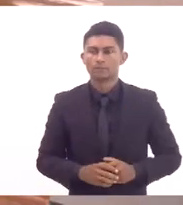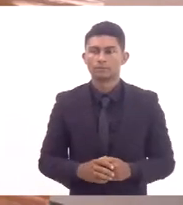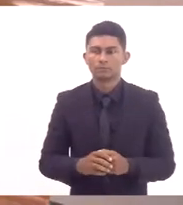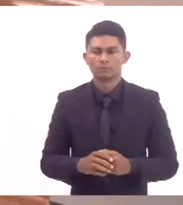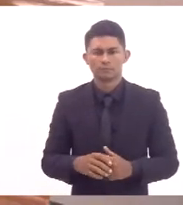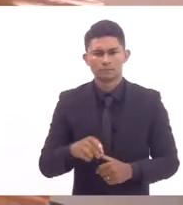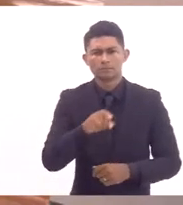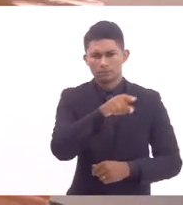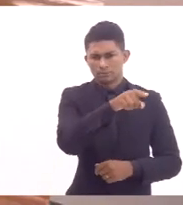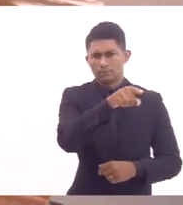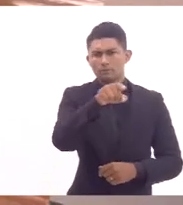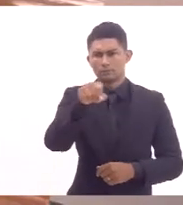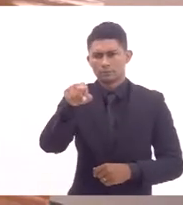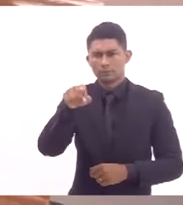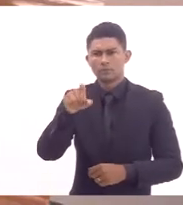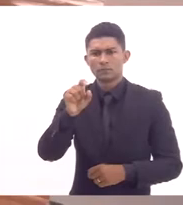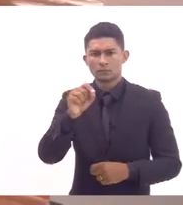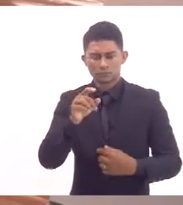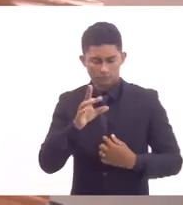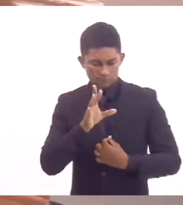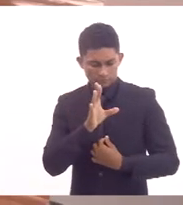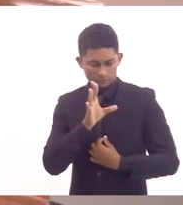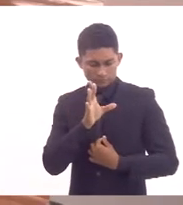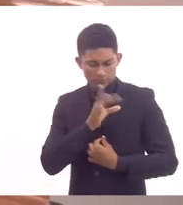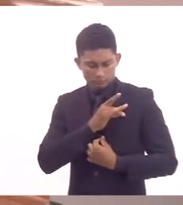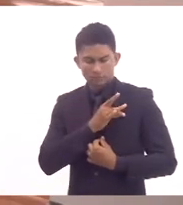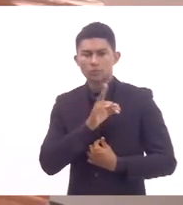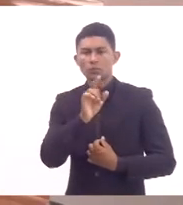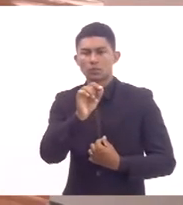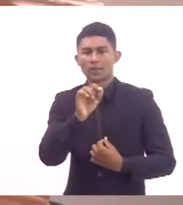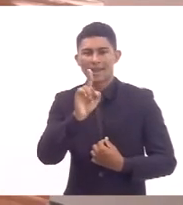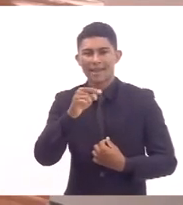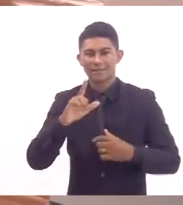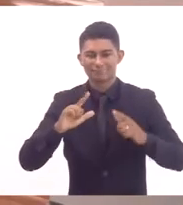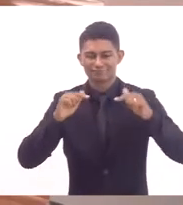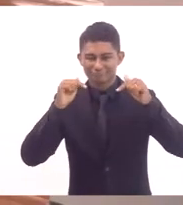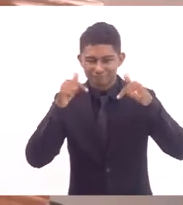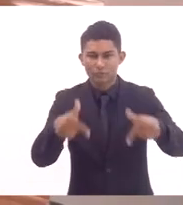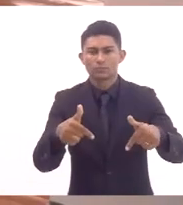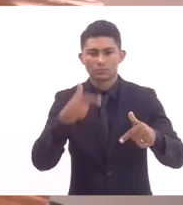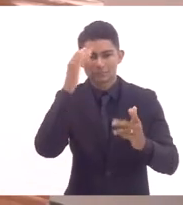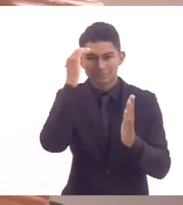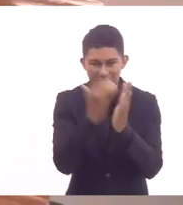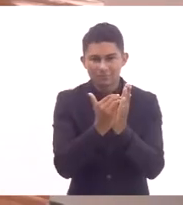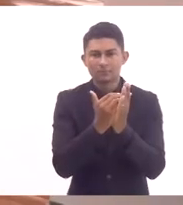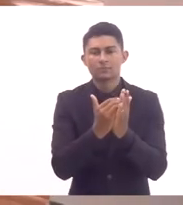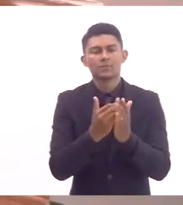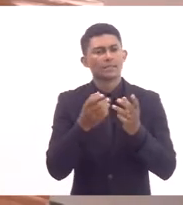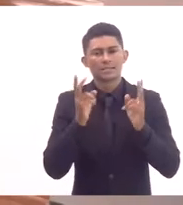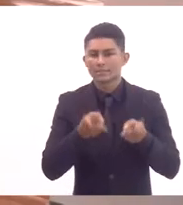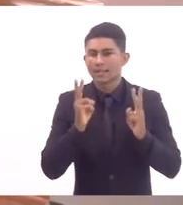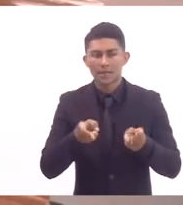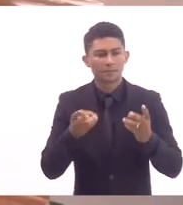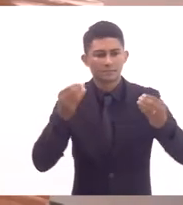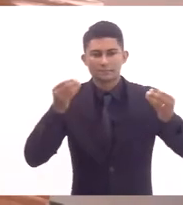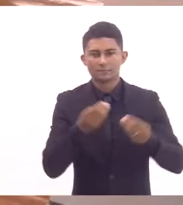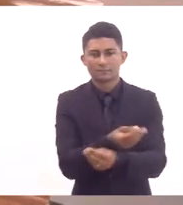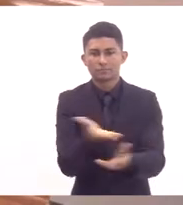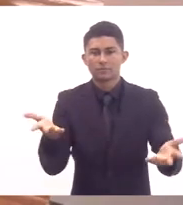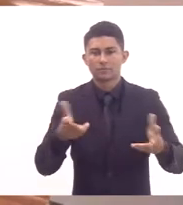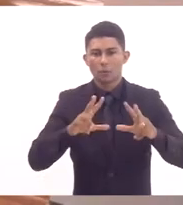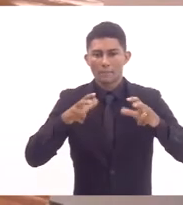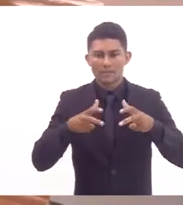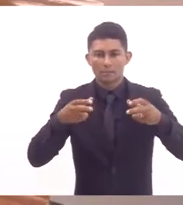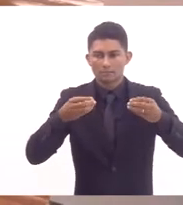e vocês receberão aqui esses adesivos da campanha do cúmplice então e sente distribuíssem entre faz parte do trabalho da comissão